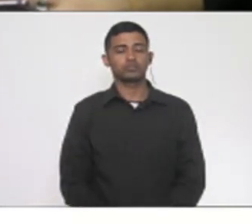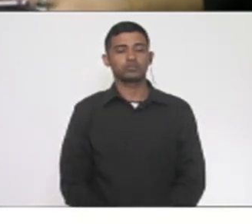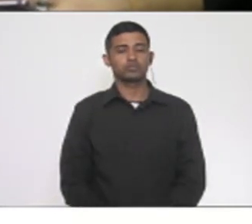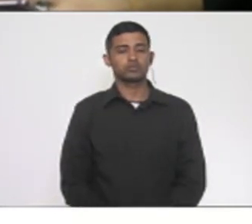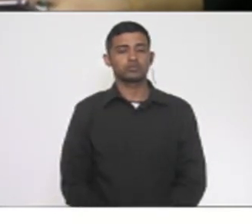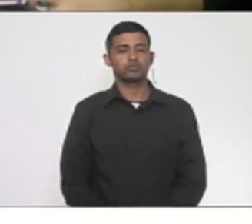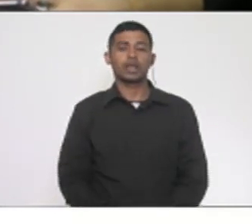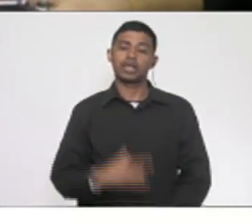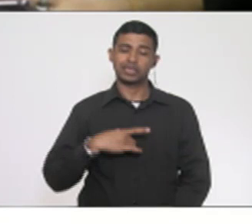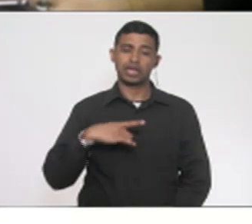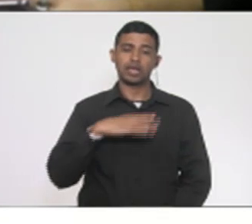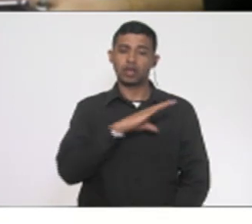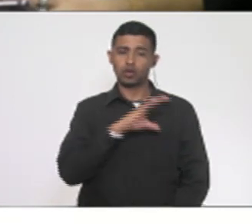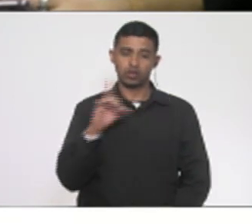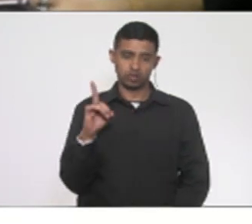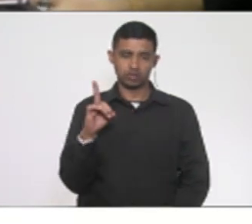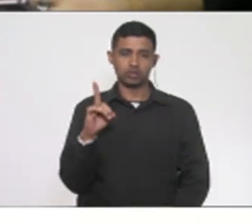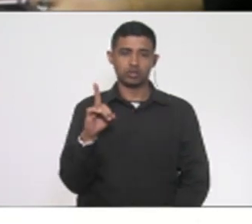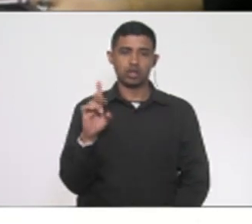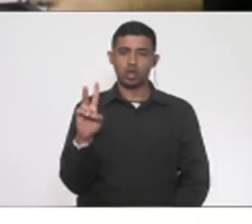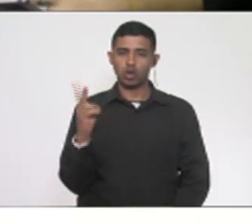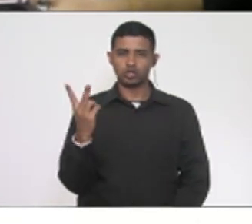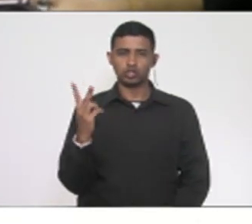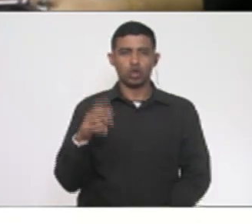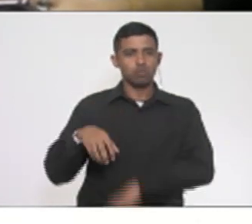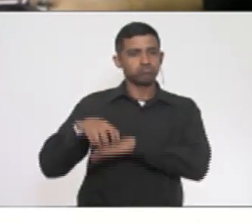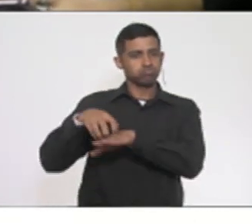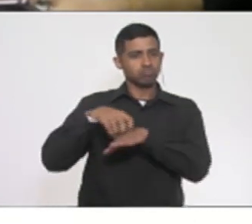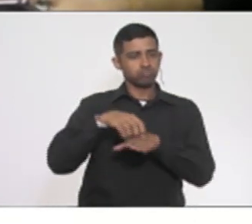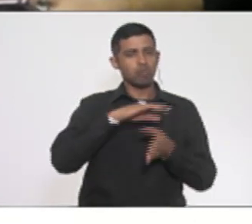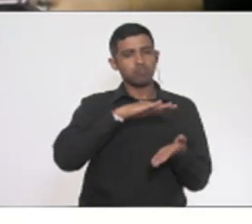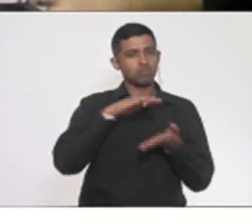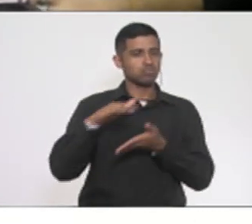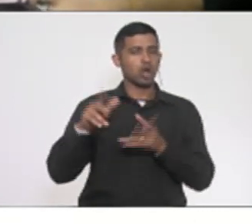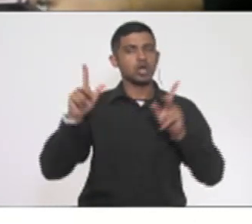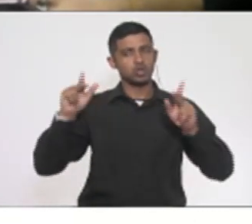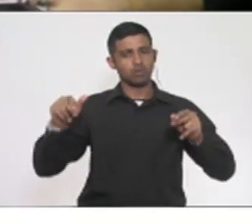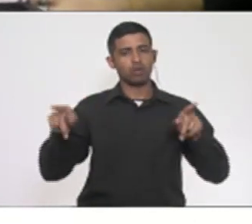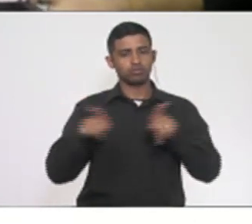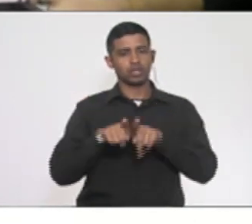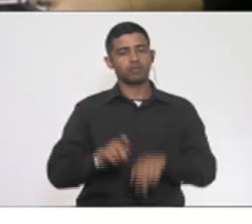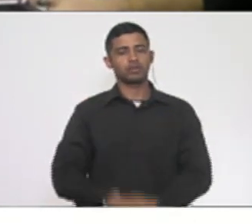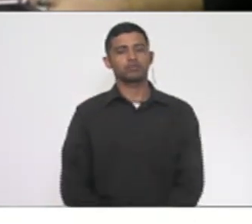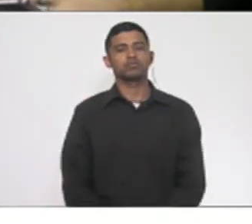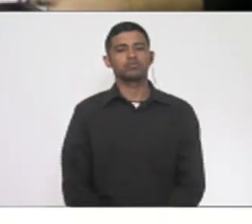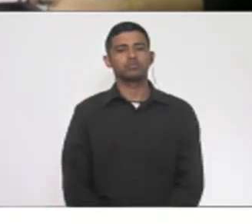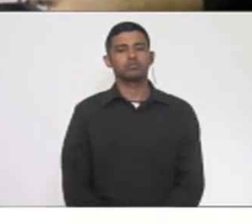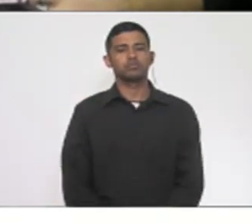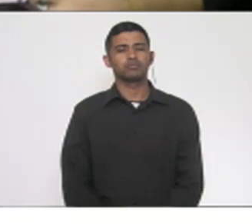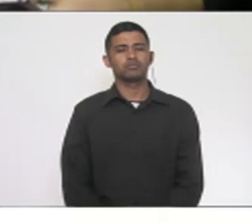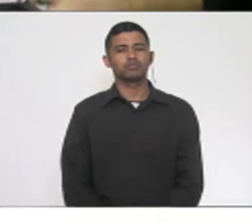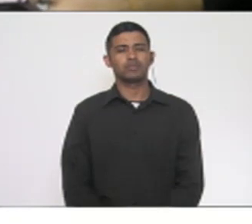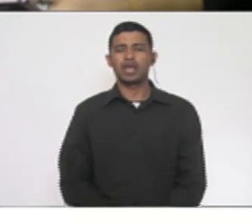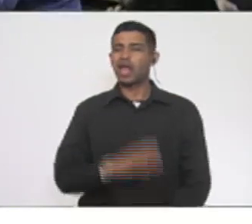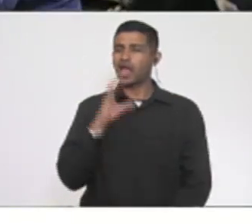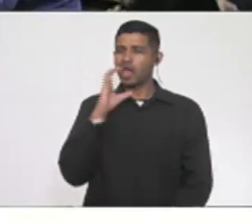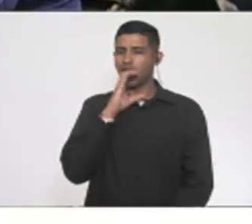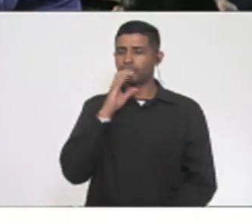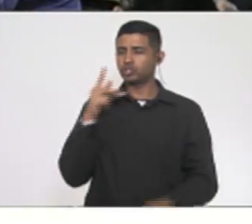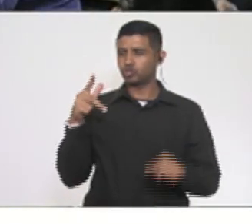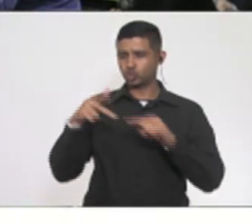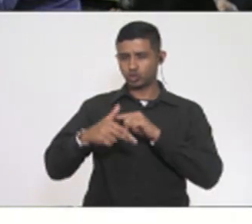coordenada, né? Os 2 transportadores oferecem capacidade ao mesmo tempo. Deixa eu te interromper um pouquinho, doutor